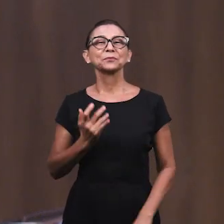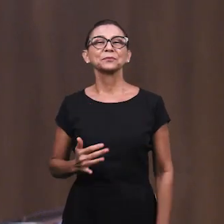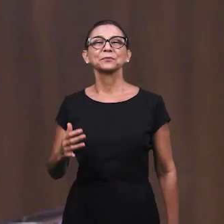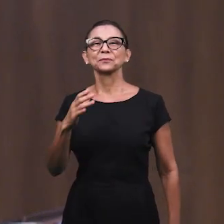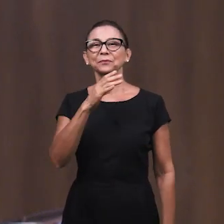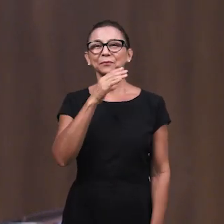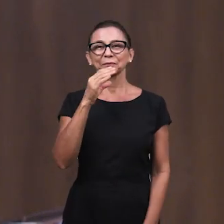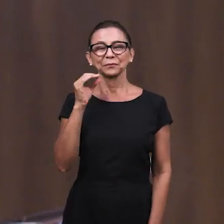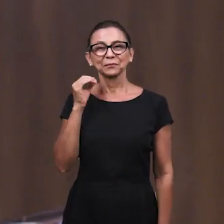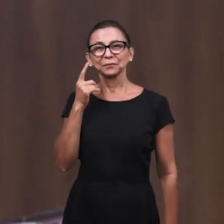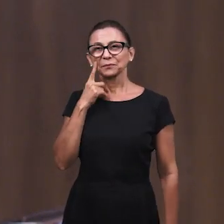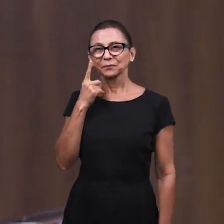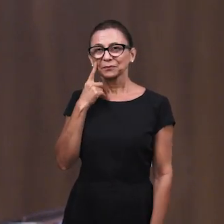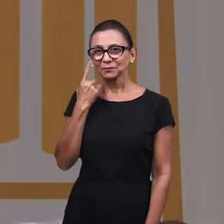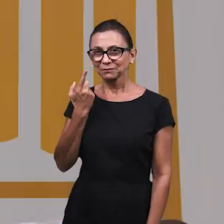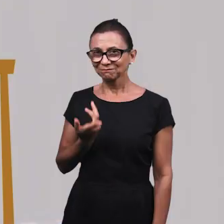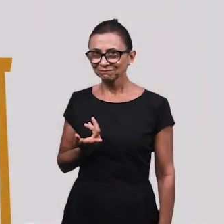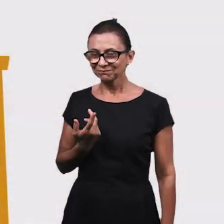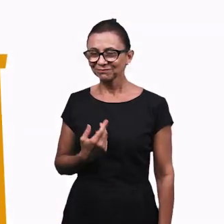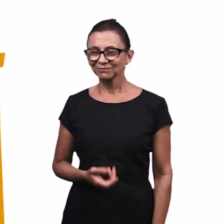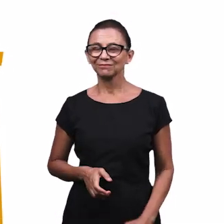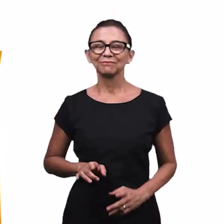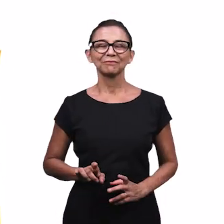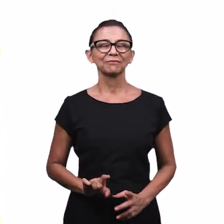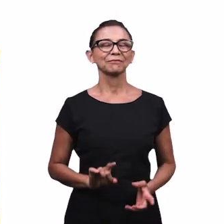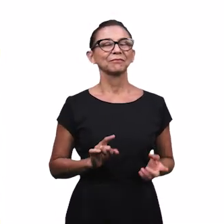louvor cantado pelas crianças.